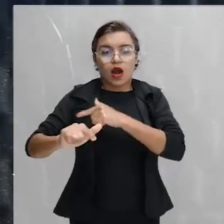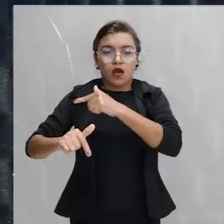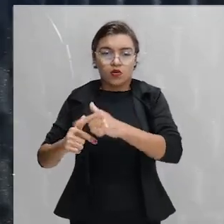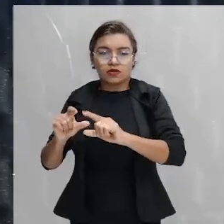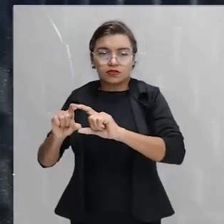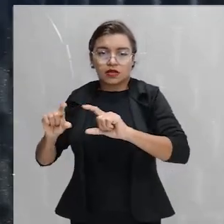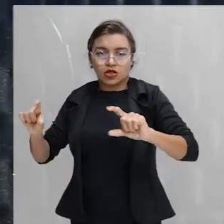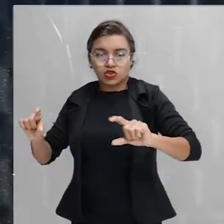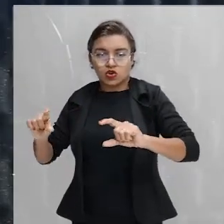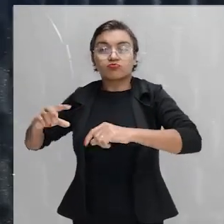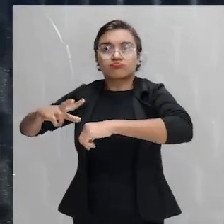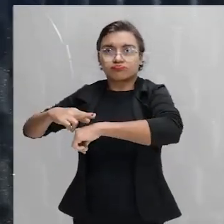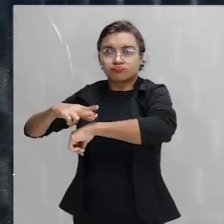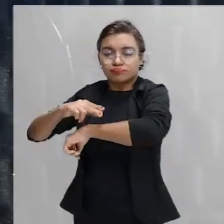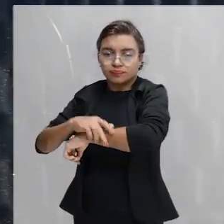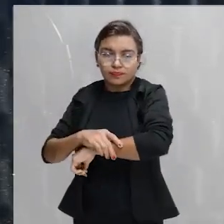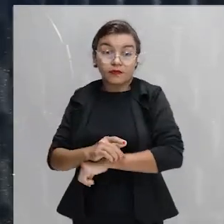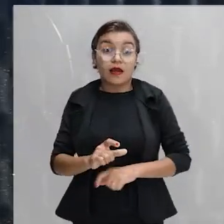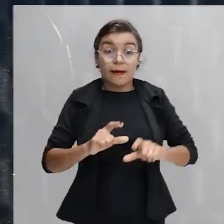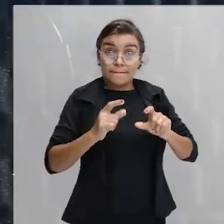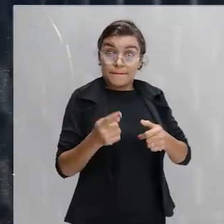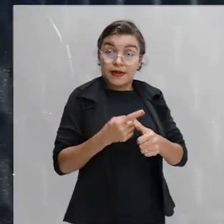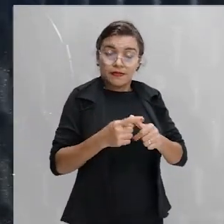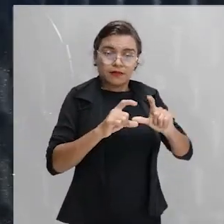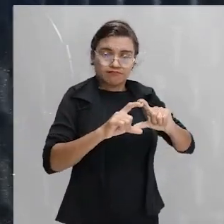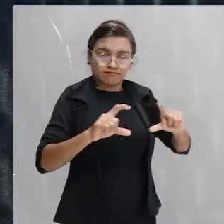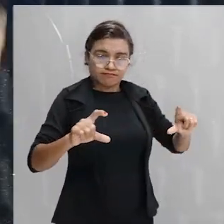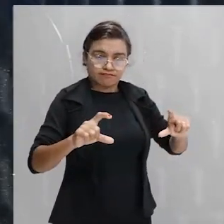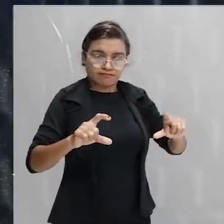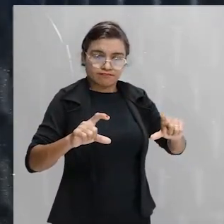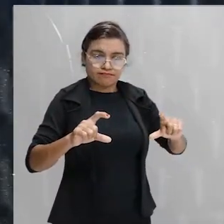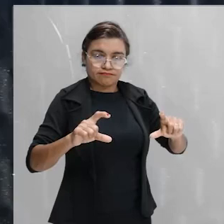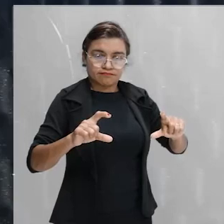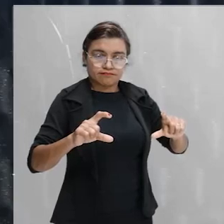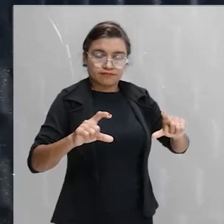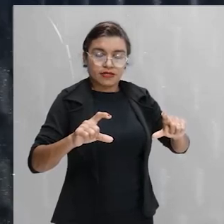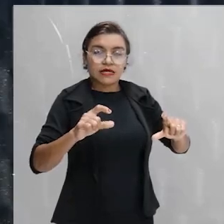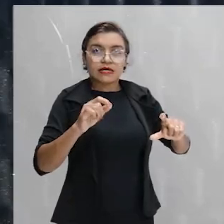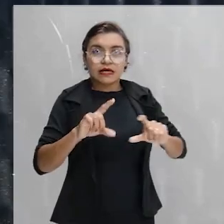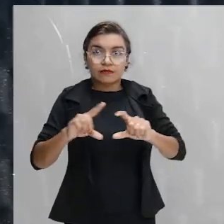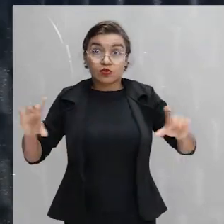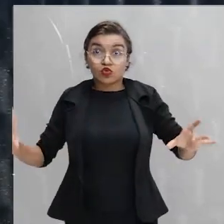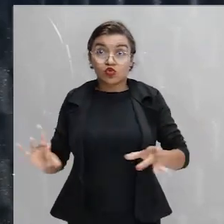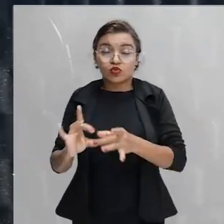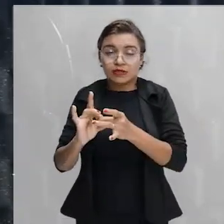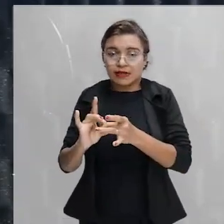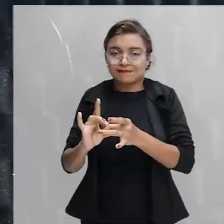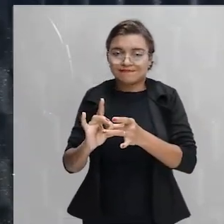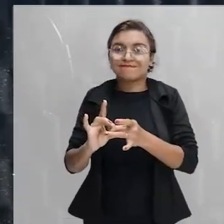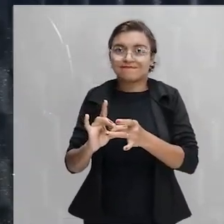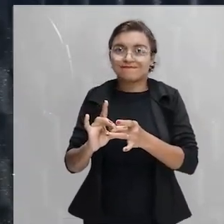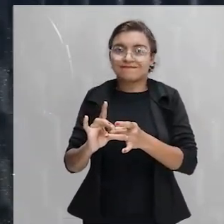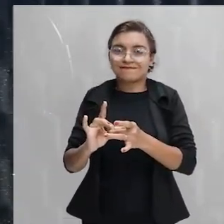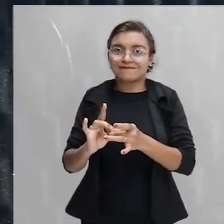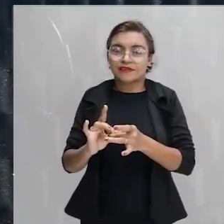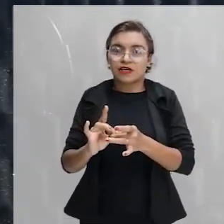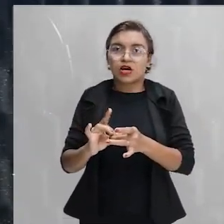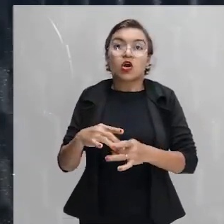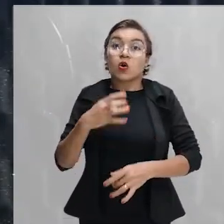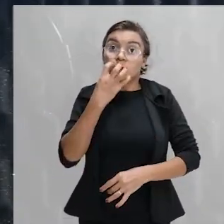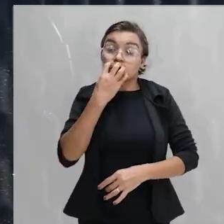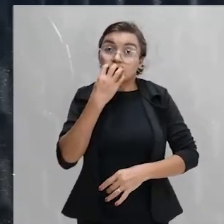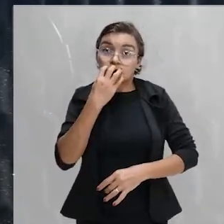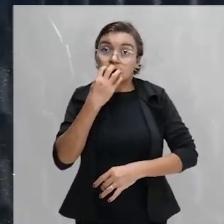período. Ó. Os cachorros que são peludos foram tosados ainda há pouco. Oração subordinada